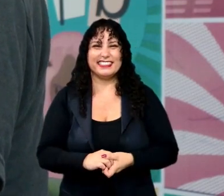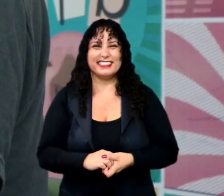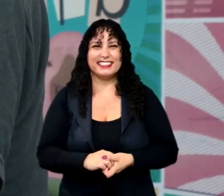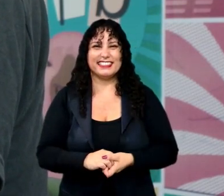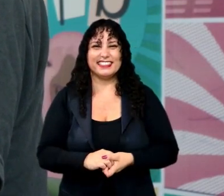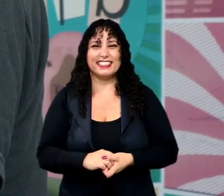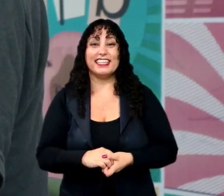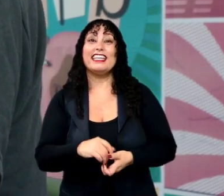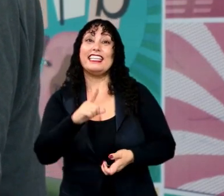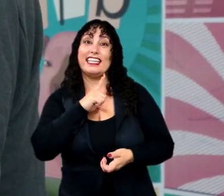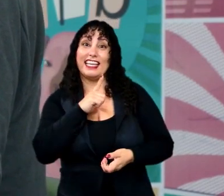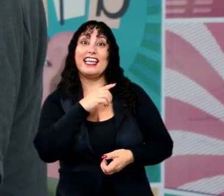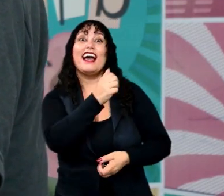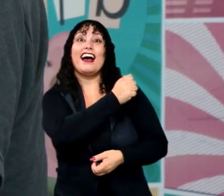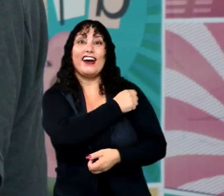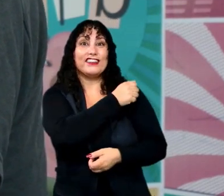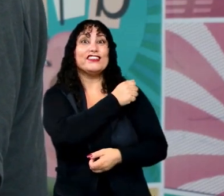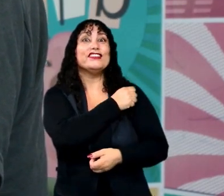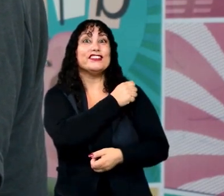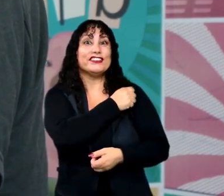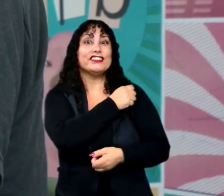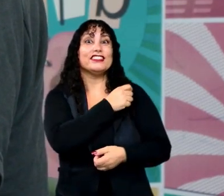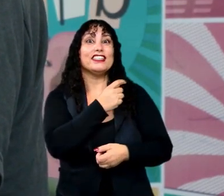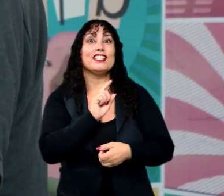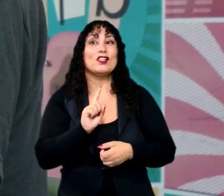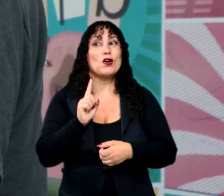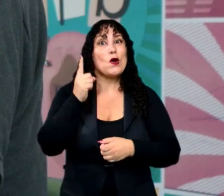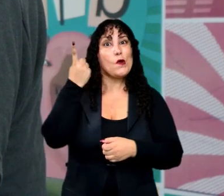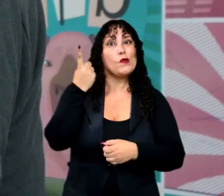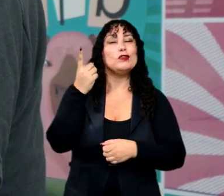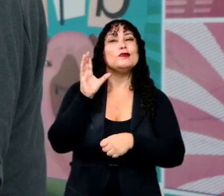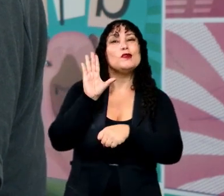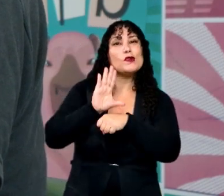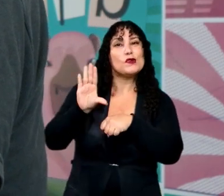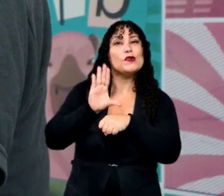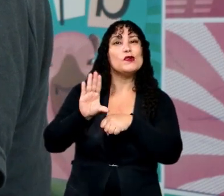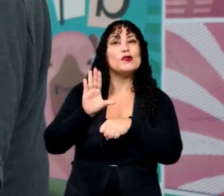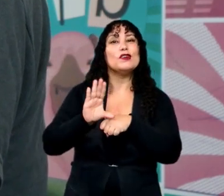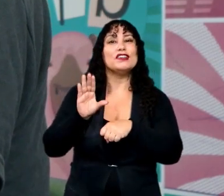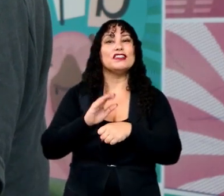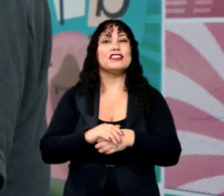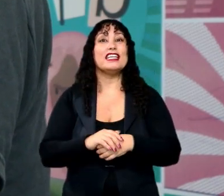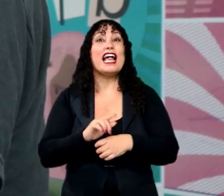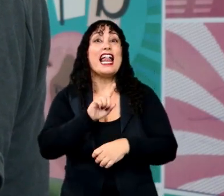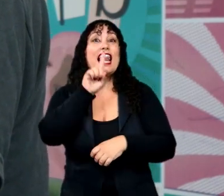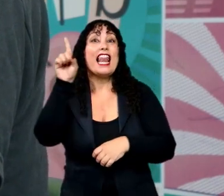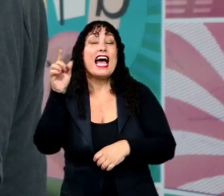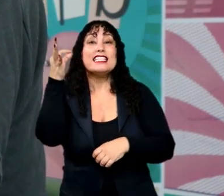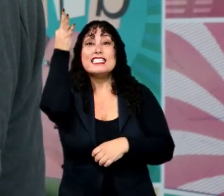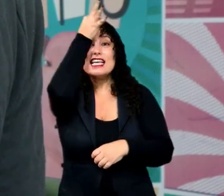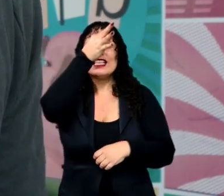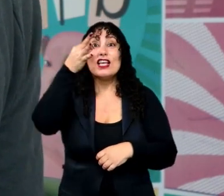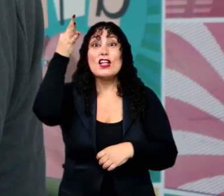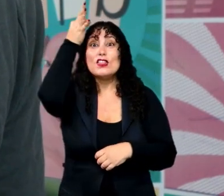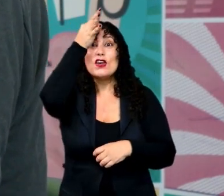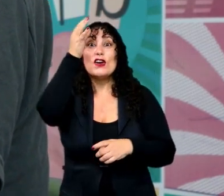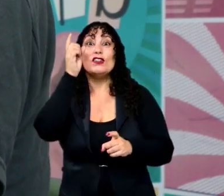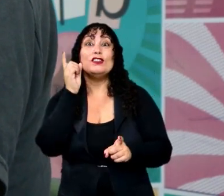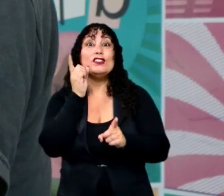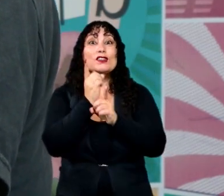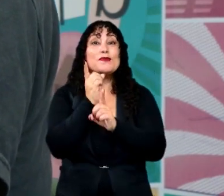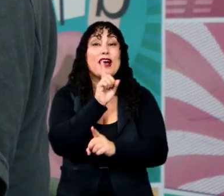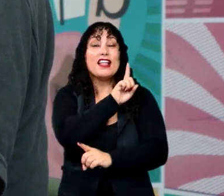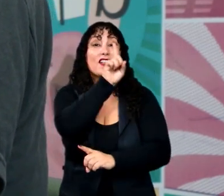eh alunos de nessa última edição de Santo Antônio Descoberto Caramba saiu lá de Santo Antônio